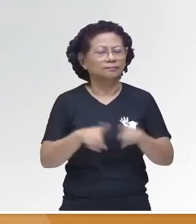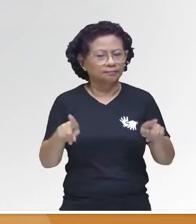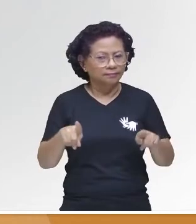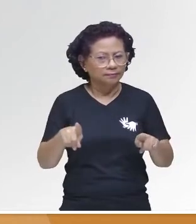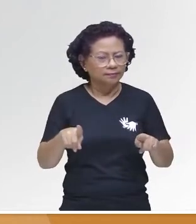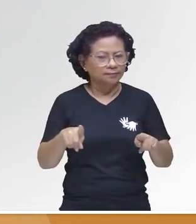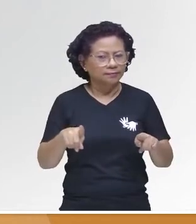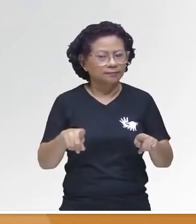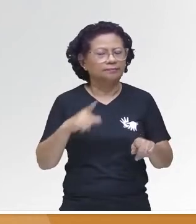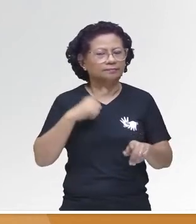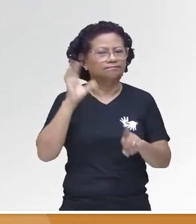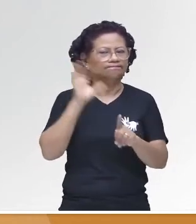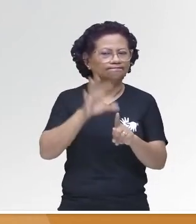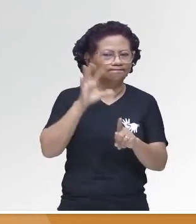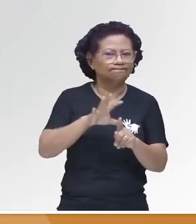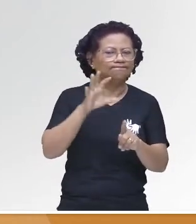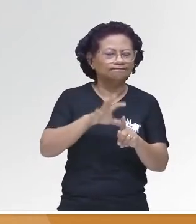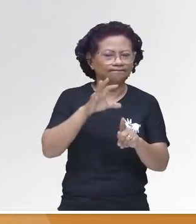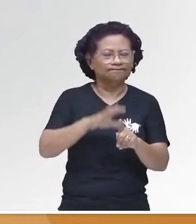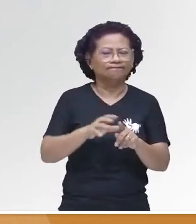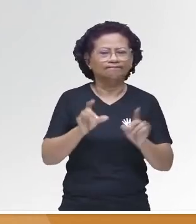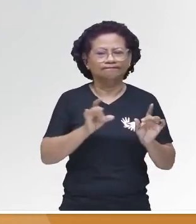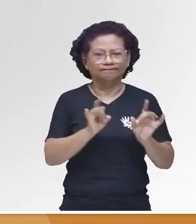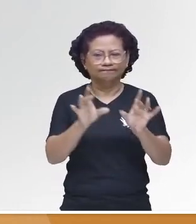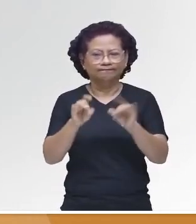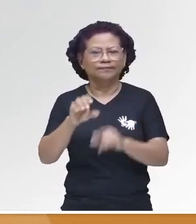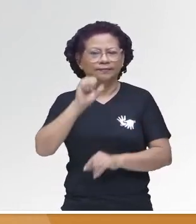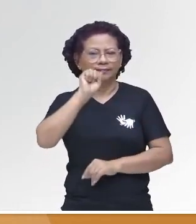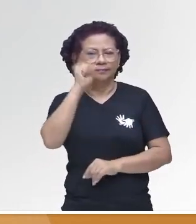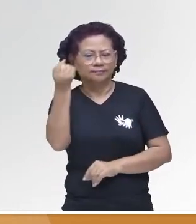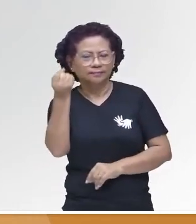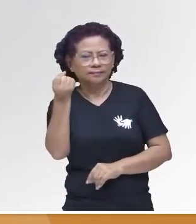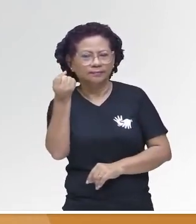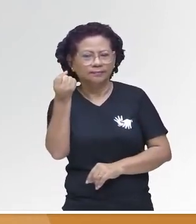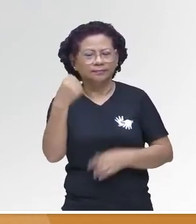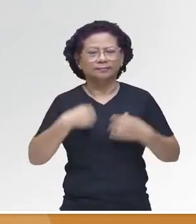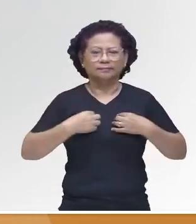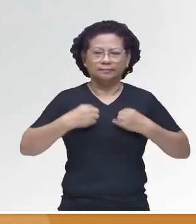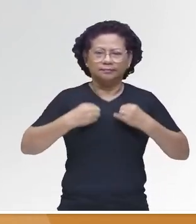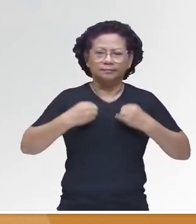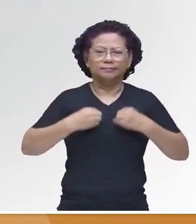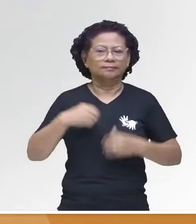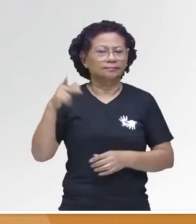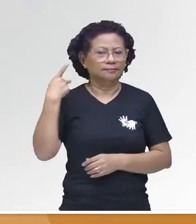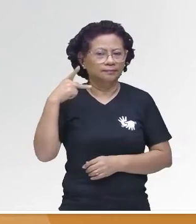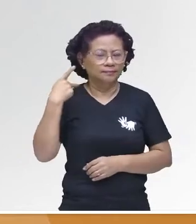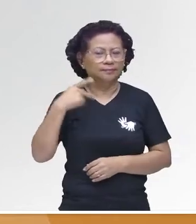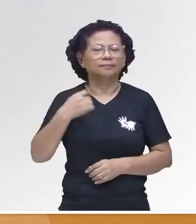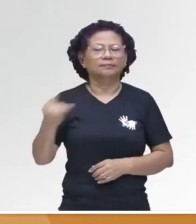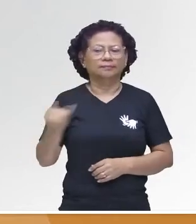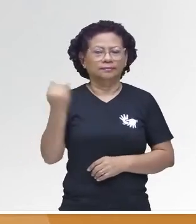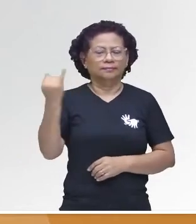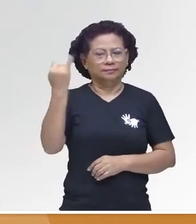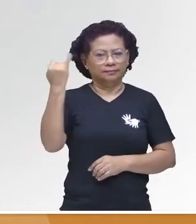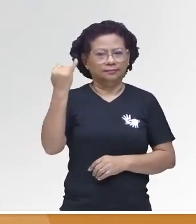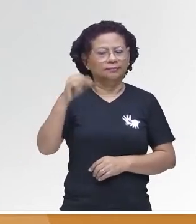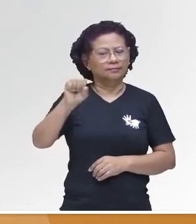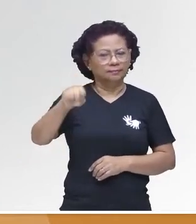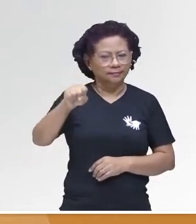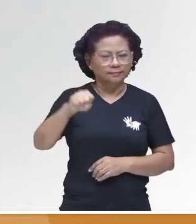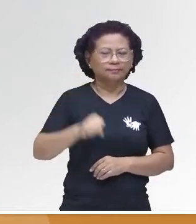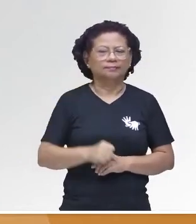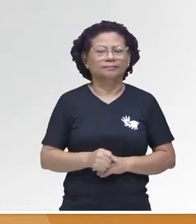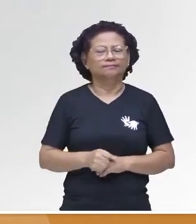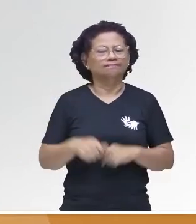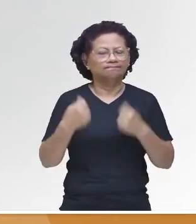que vestimos, da energia que temos em nossas casas. Então, a política é sim importante. E saber lidar com